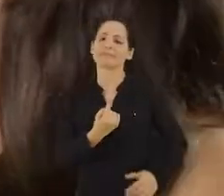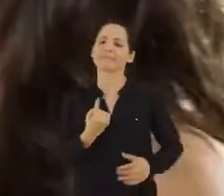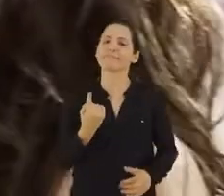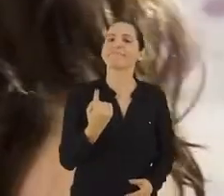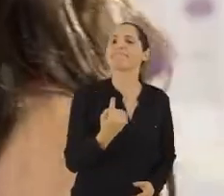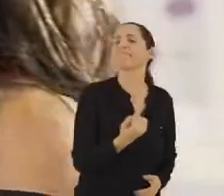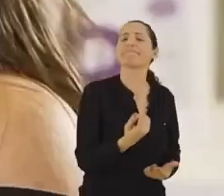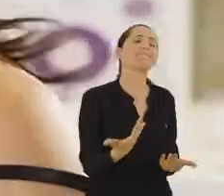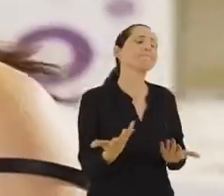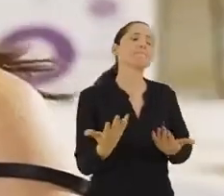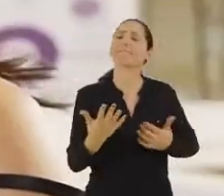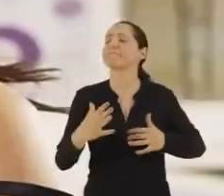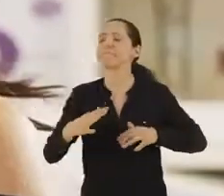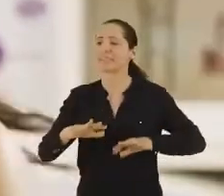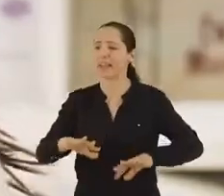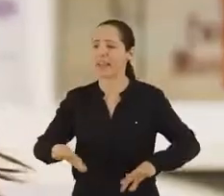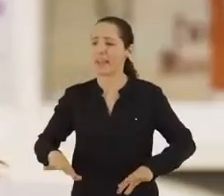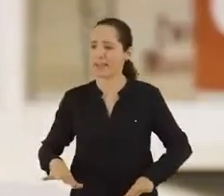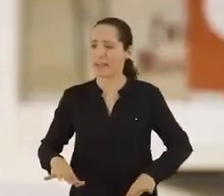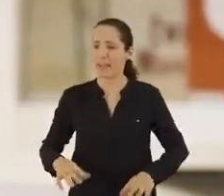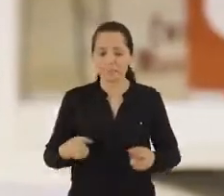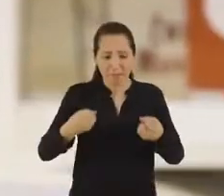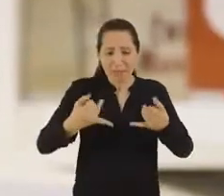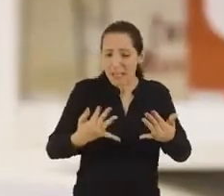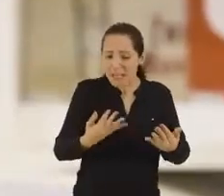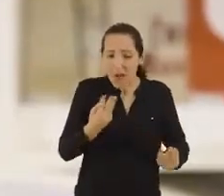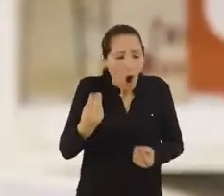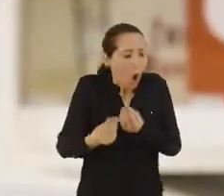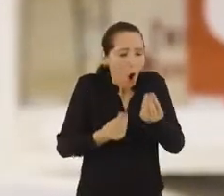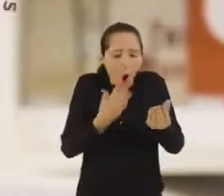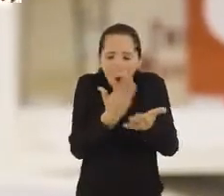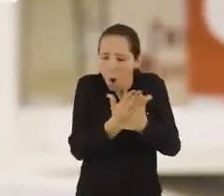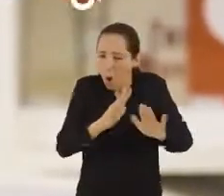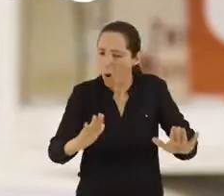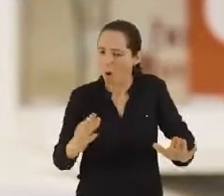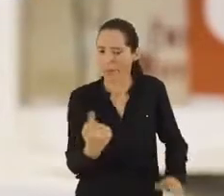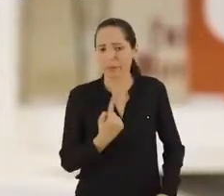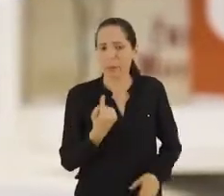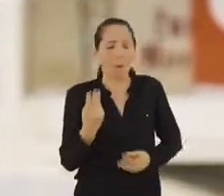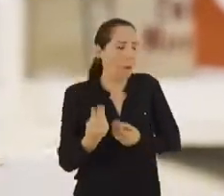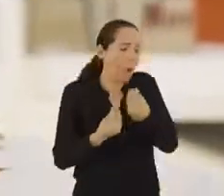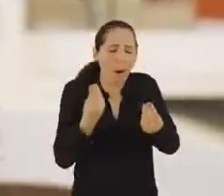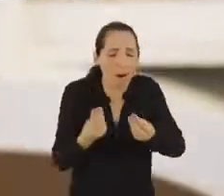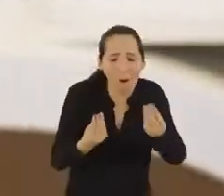Só, então me diz a solução.